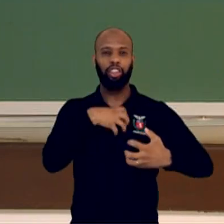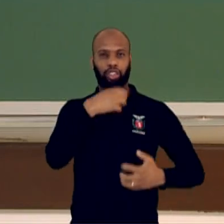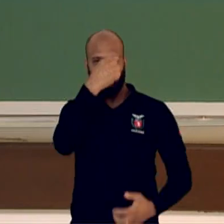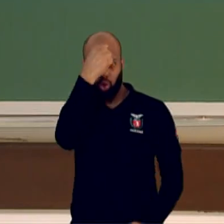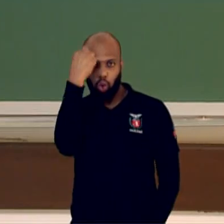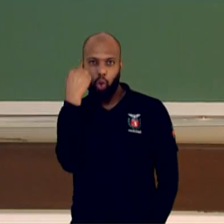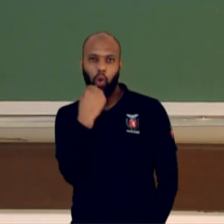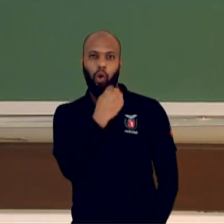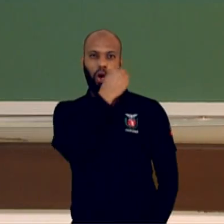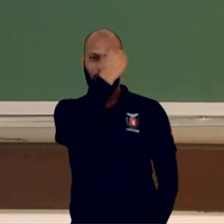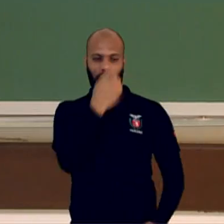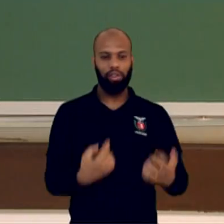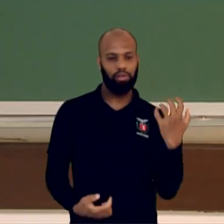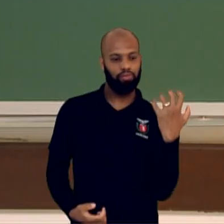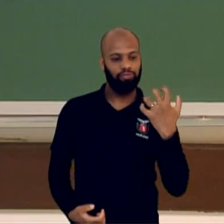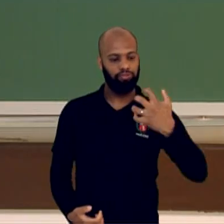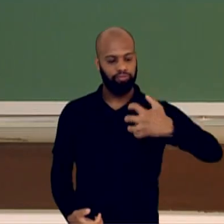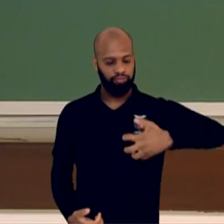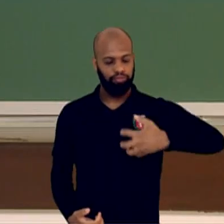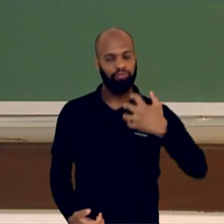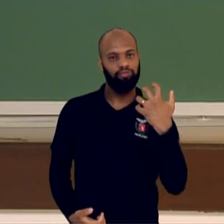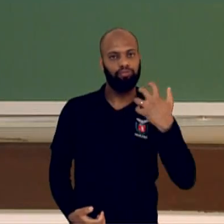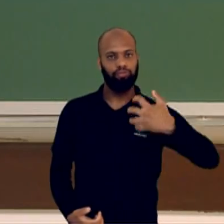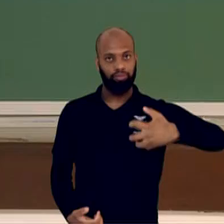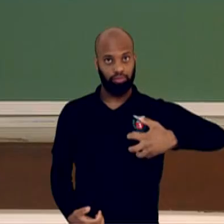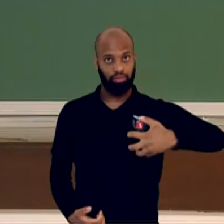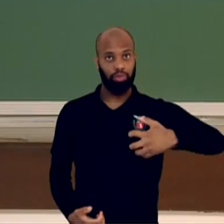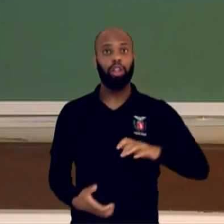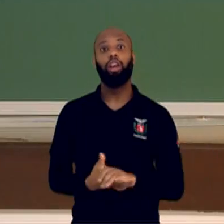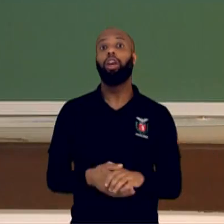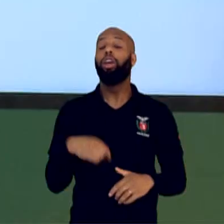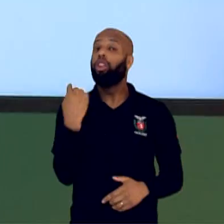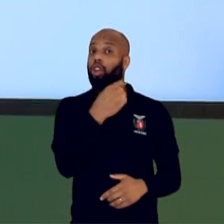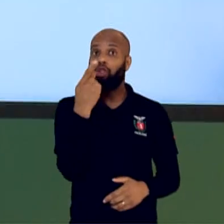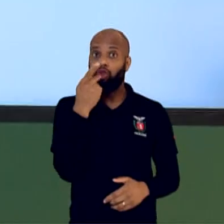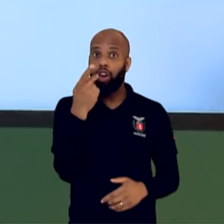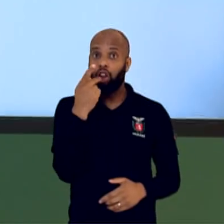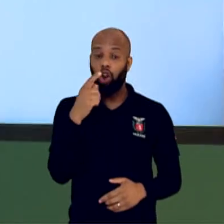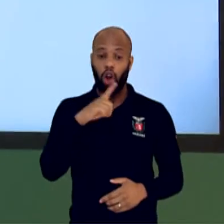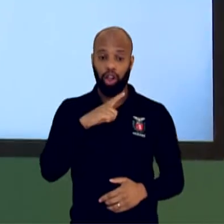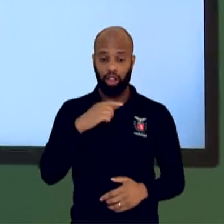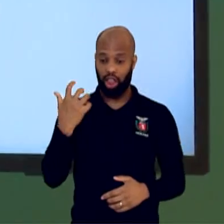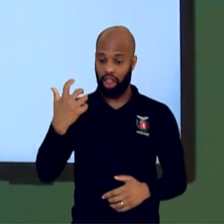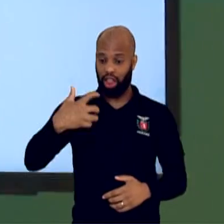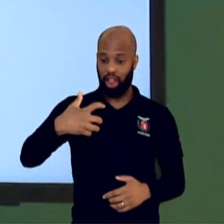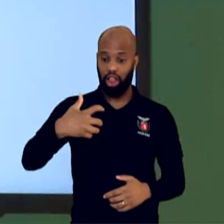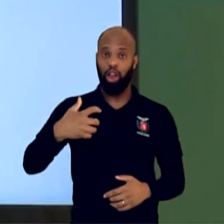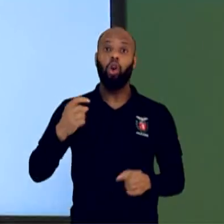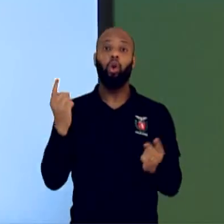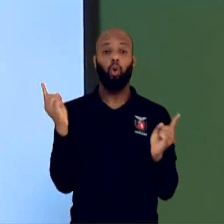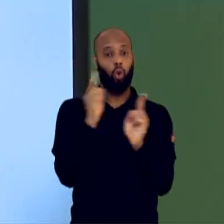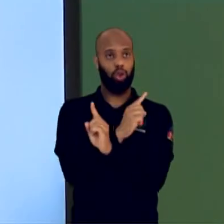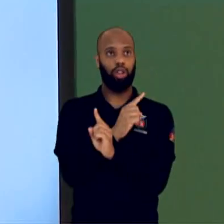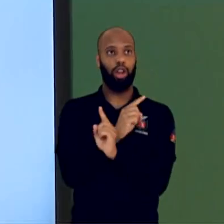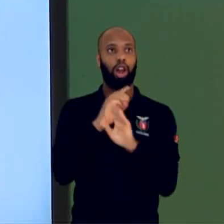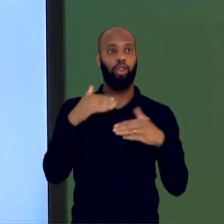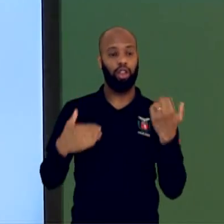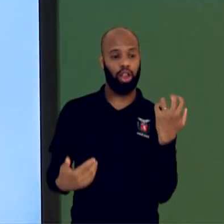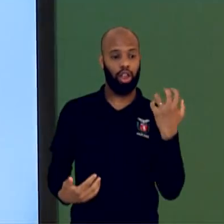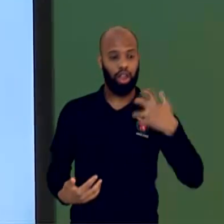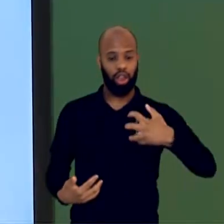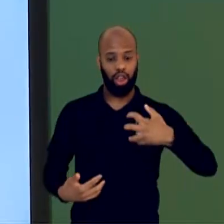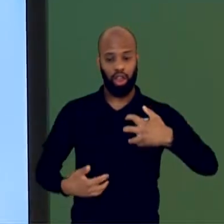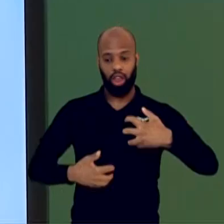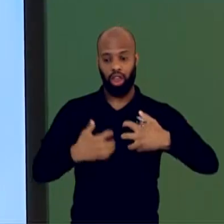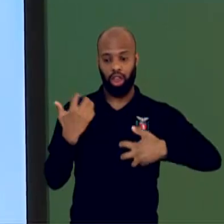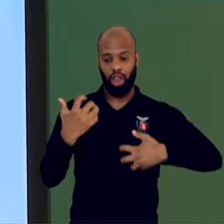pensar ali no reloginho, né? Então, está indo no sentido horário. A gente falou que a engrenagem que está do lado sempre vai estar no sentido oposto. Então, a